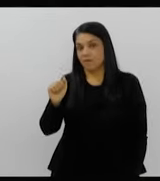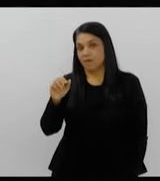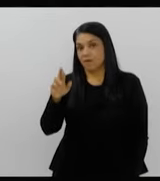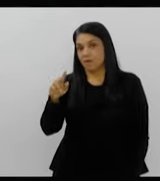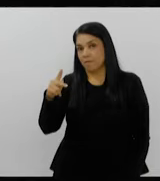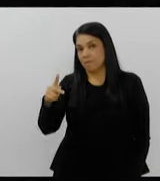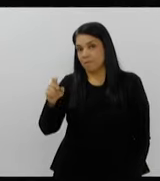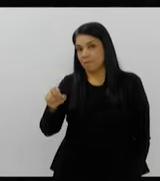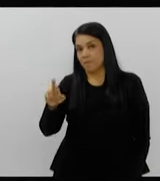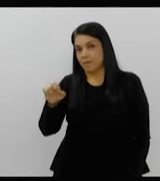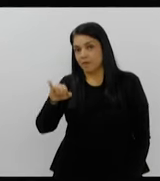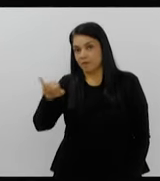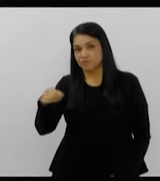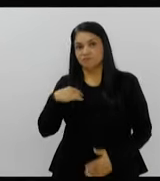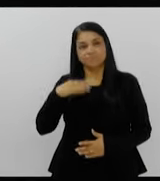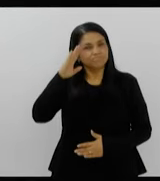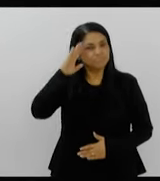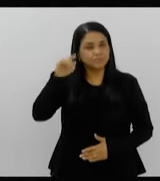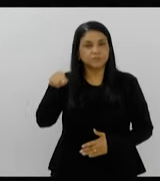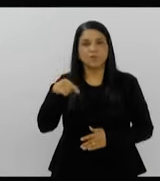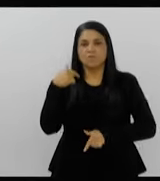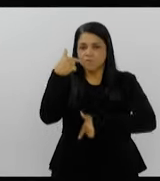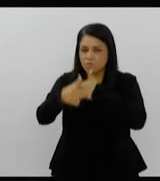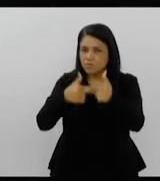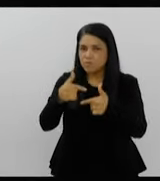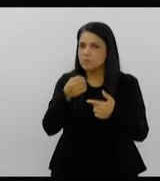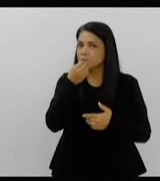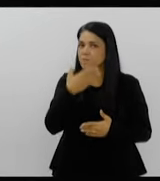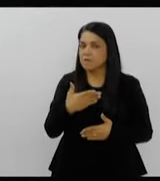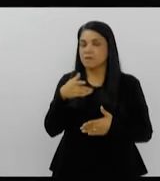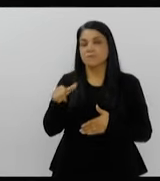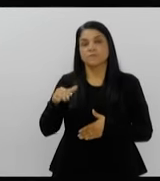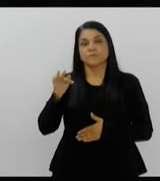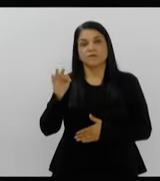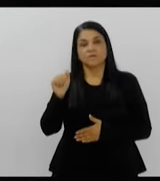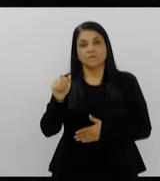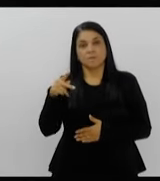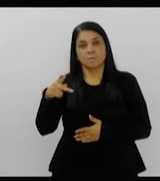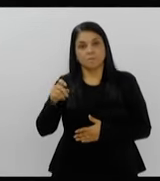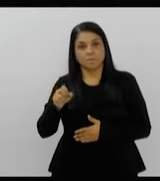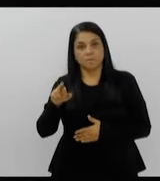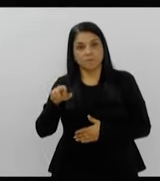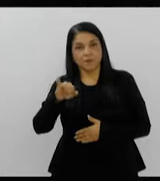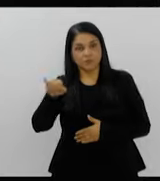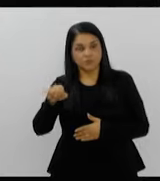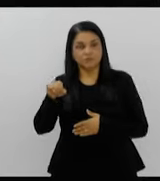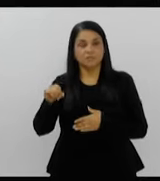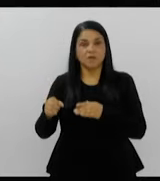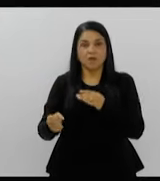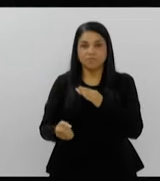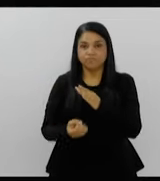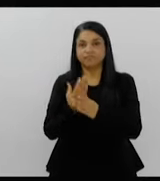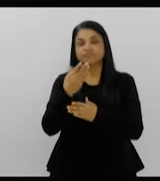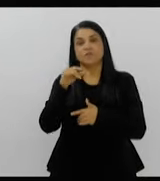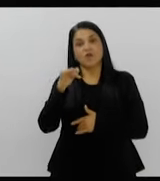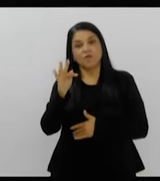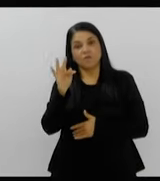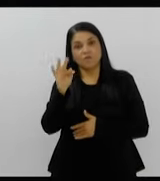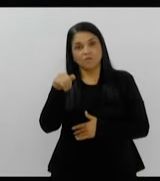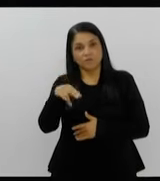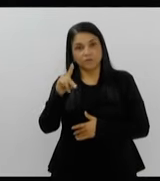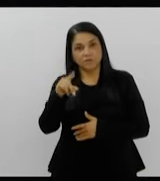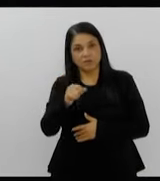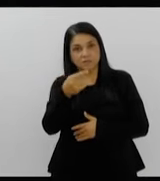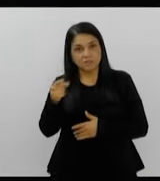funcionem plenamente, funcionem bem. A FAPERJ é, portanto, a nossa fundação que recebe recursos do governo